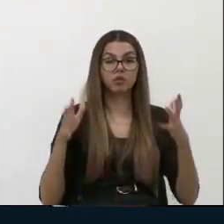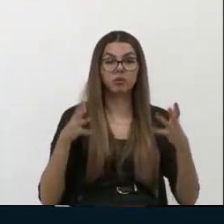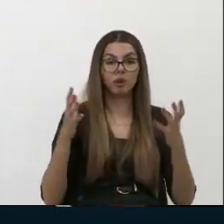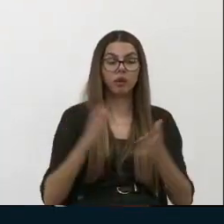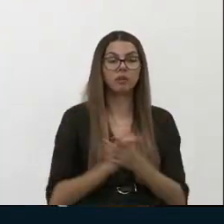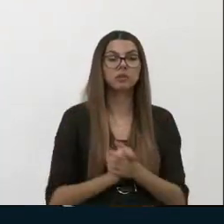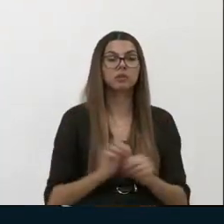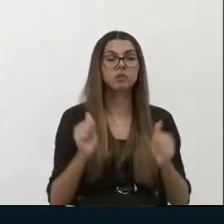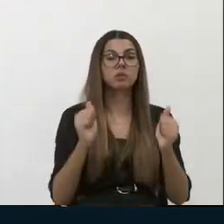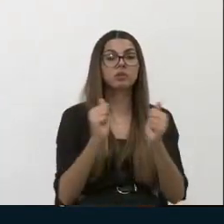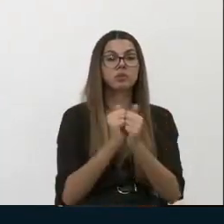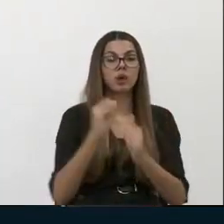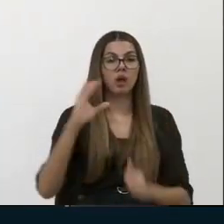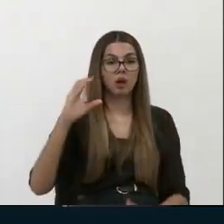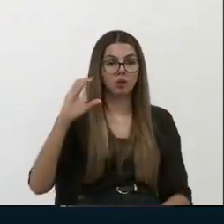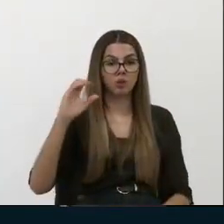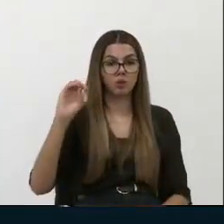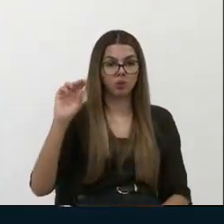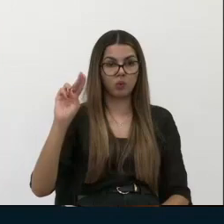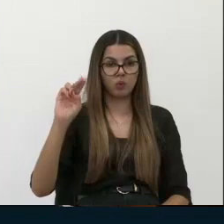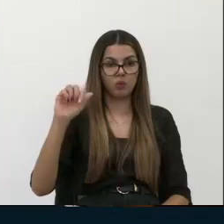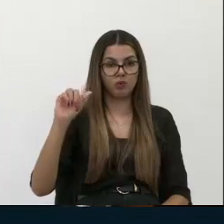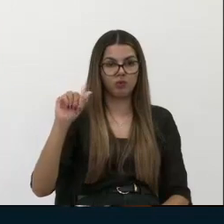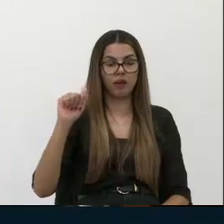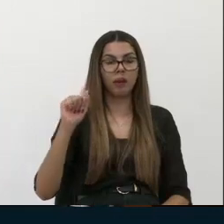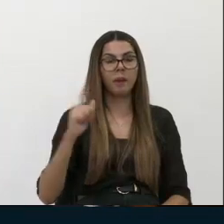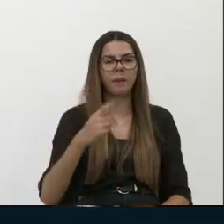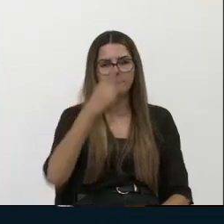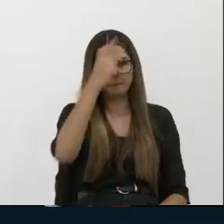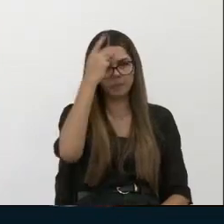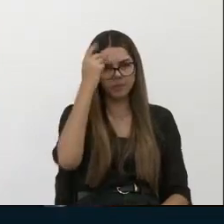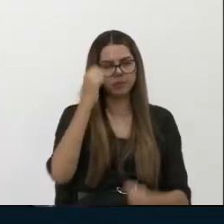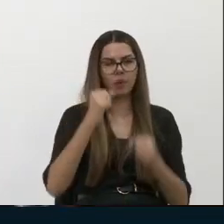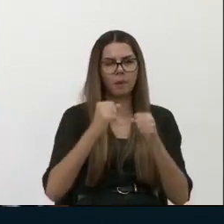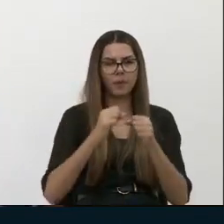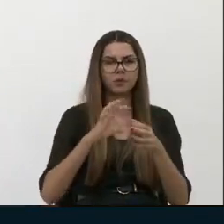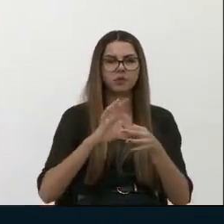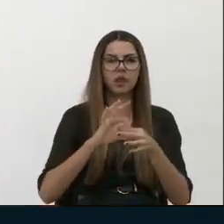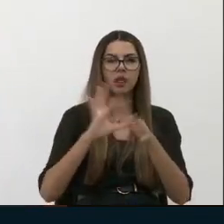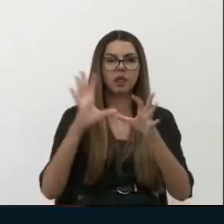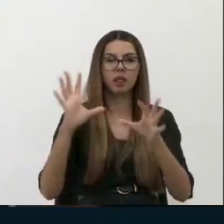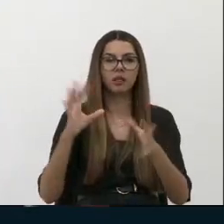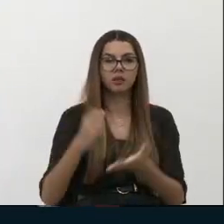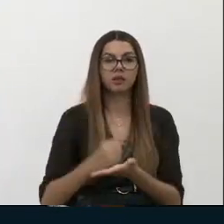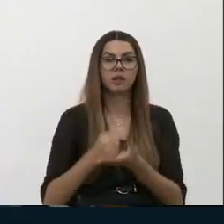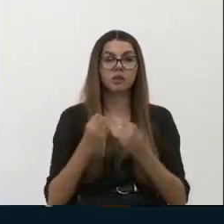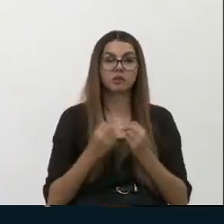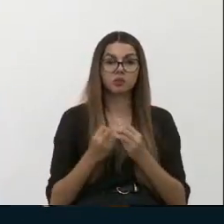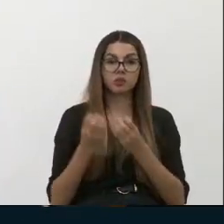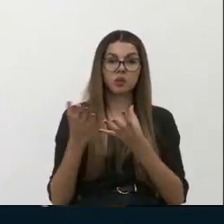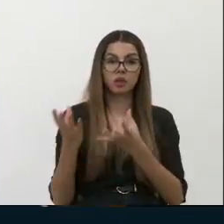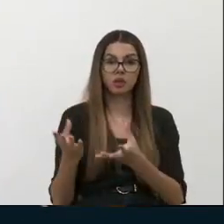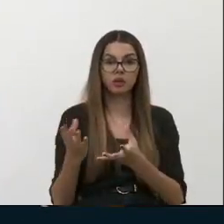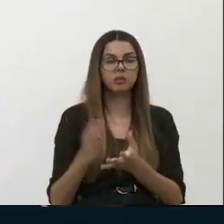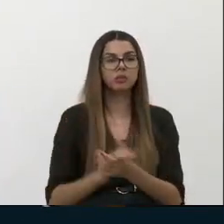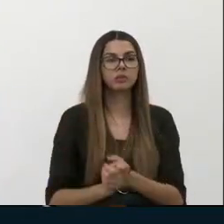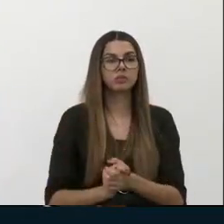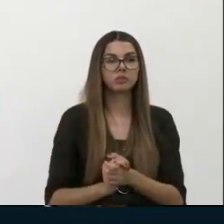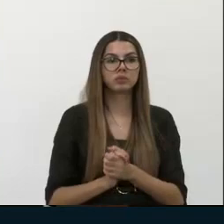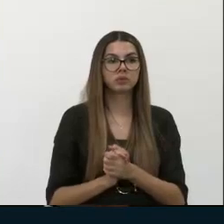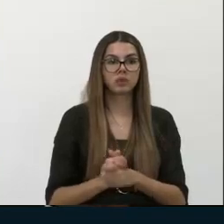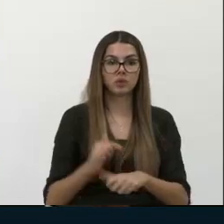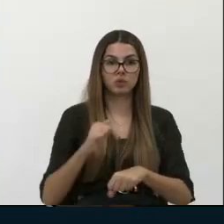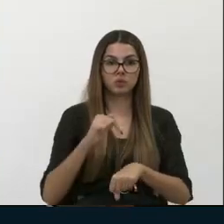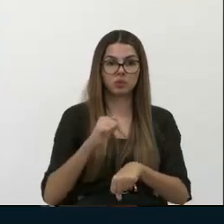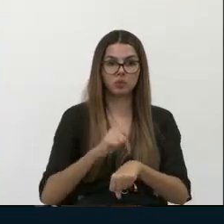a Central Única das Favelas, a CUFA, e quem quiser doar água pode vir até aqui à Câmara, na Vila Augusta, e fazer a sua doação dentro do horário